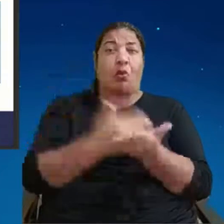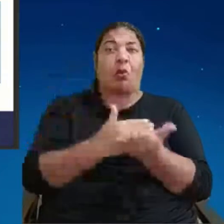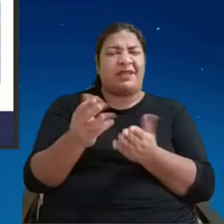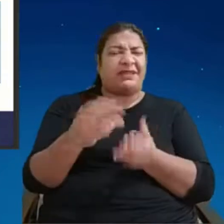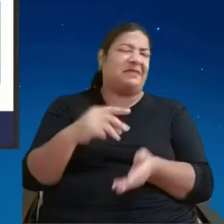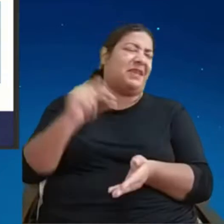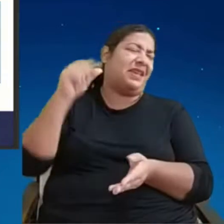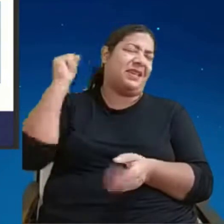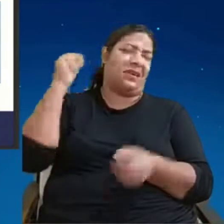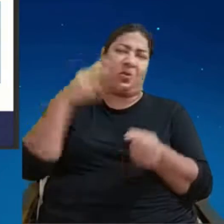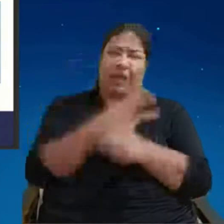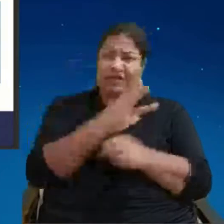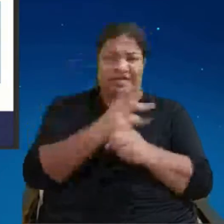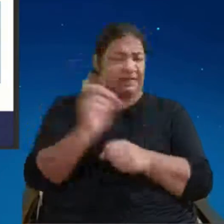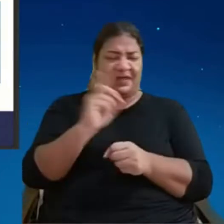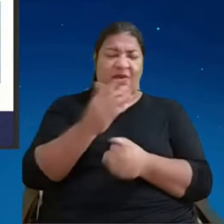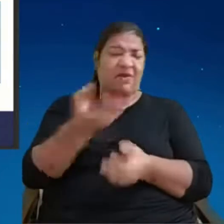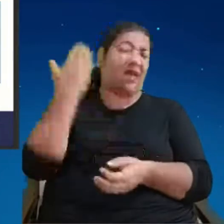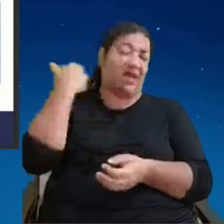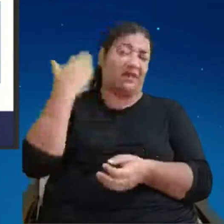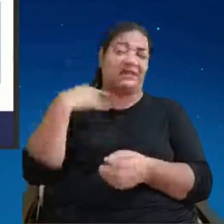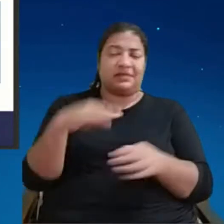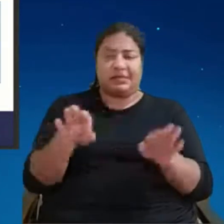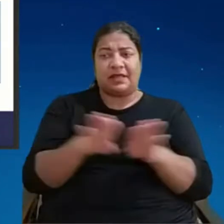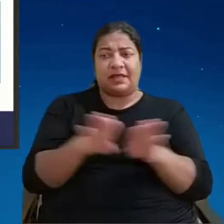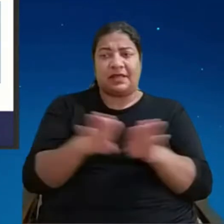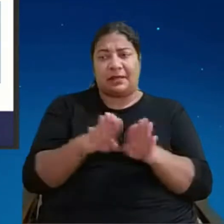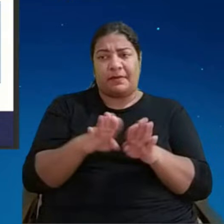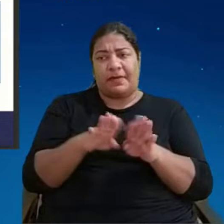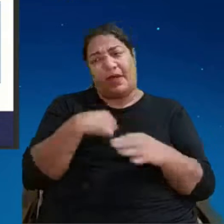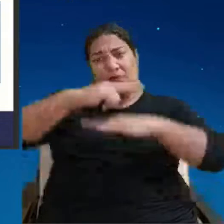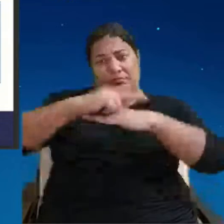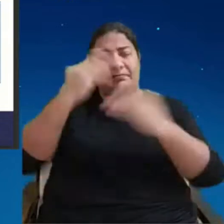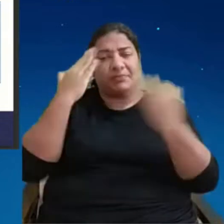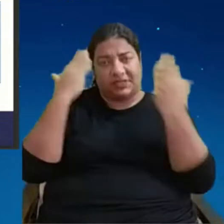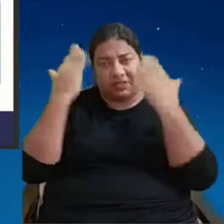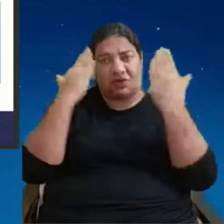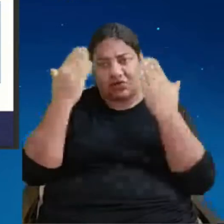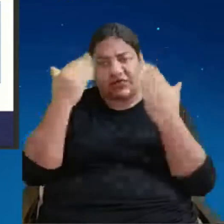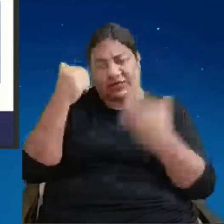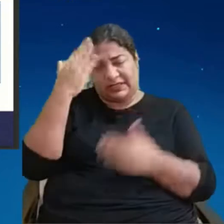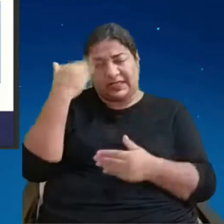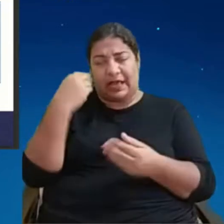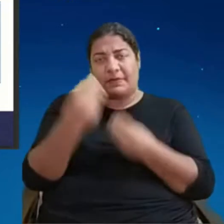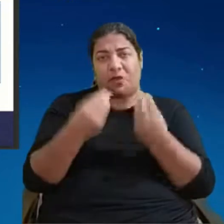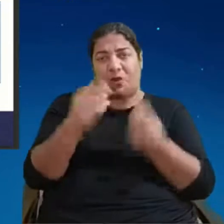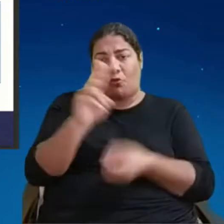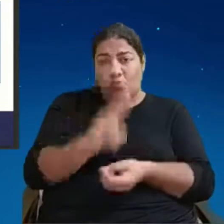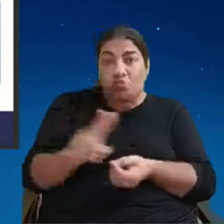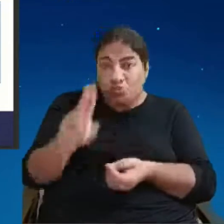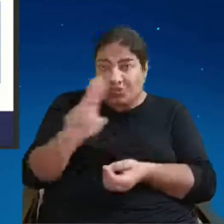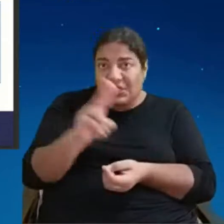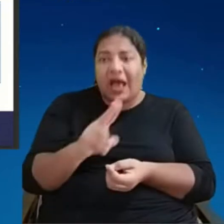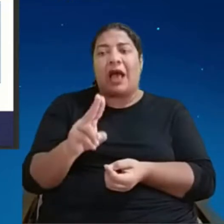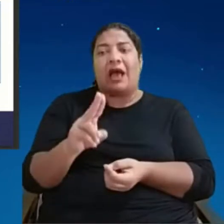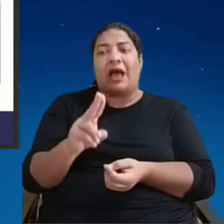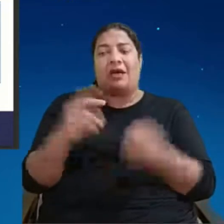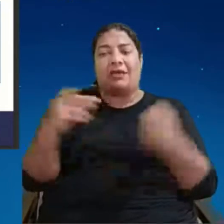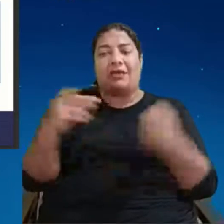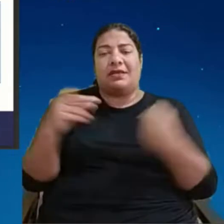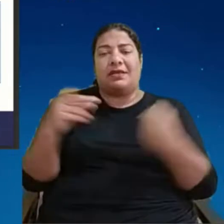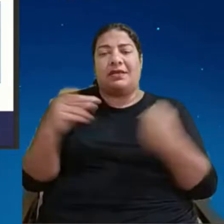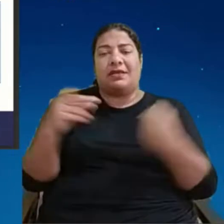as terapias também. Obviamente, eu sou psicanalista, um pouco mais da psicanálise. A gente usava o Skype, meu Deus, como